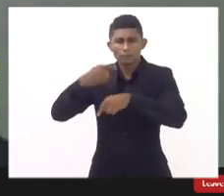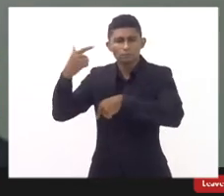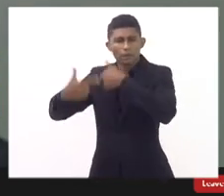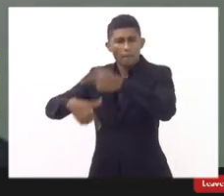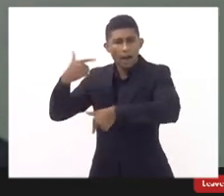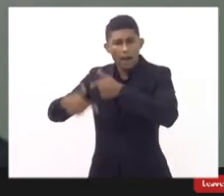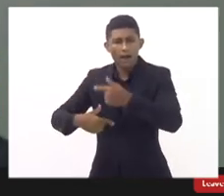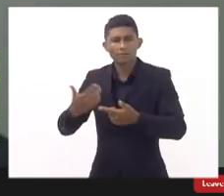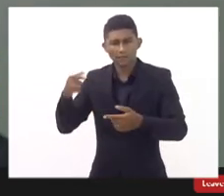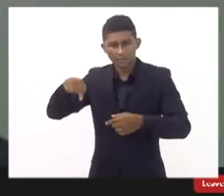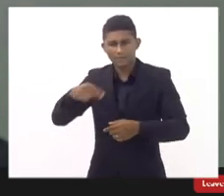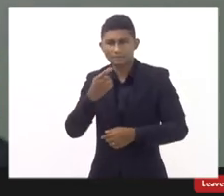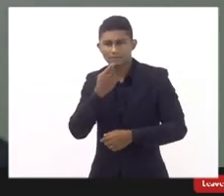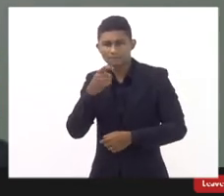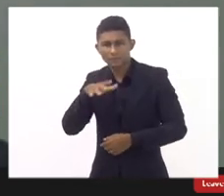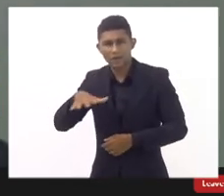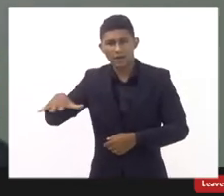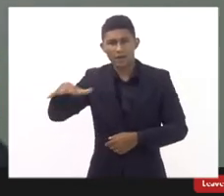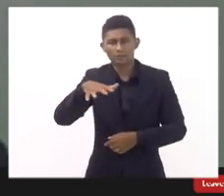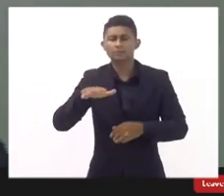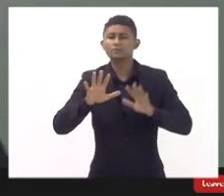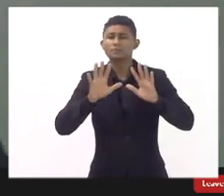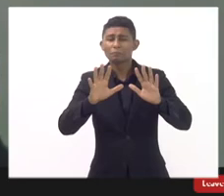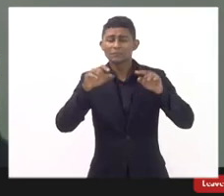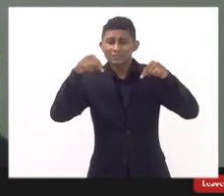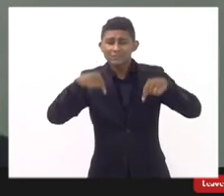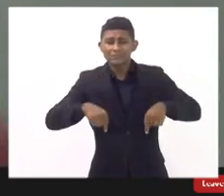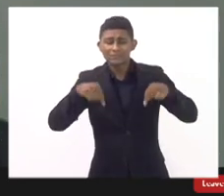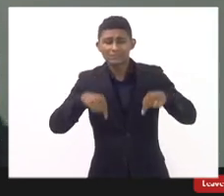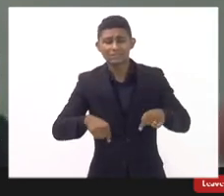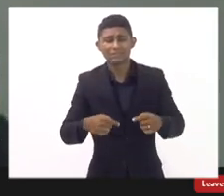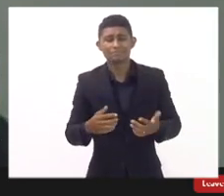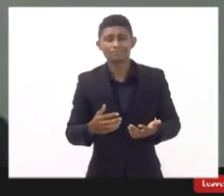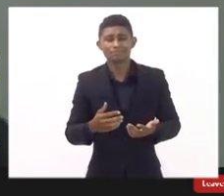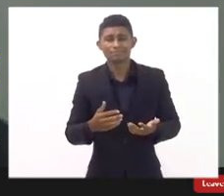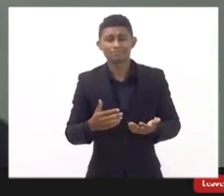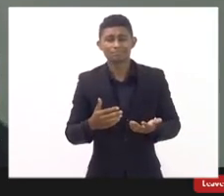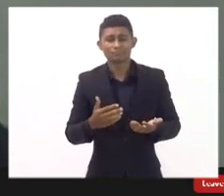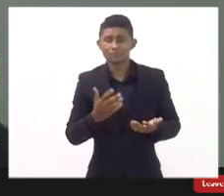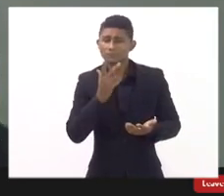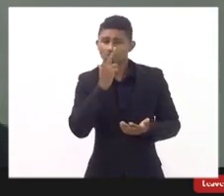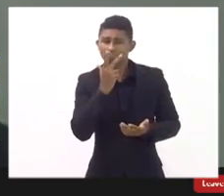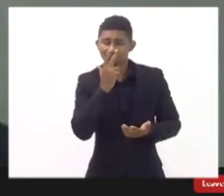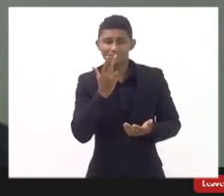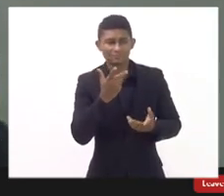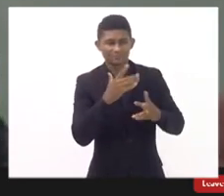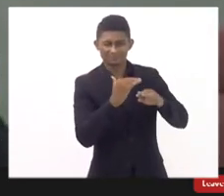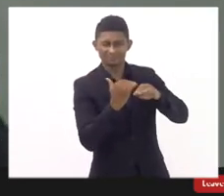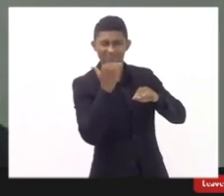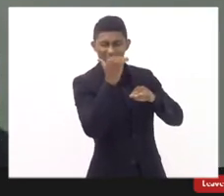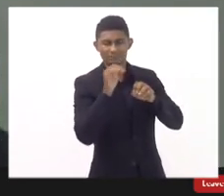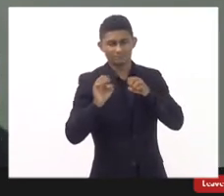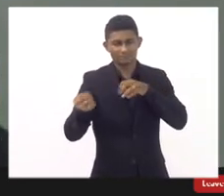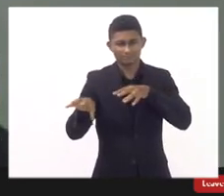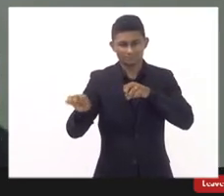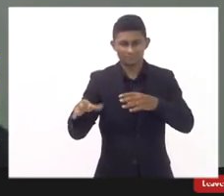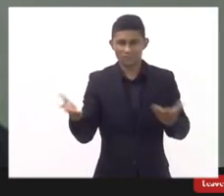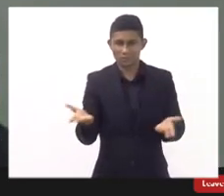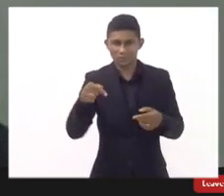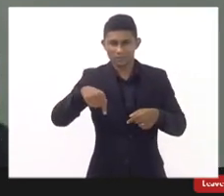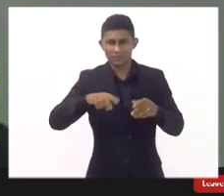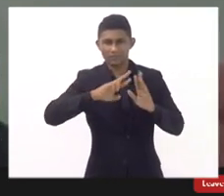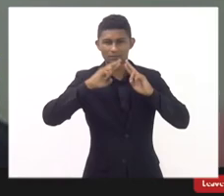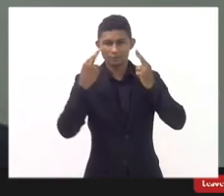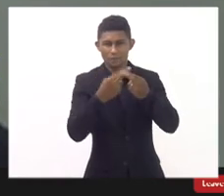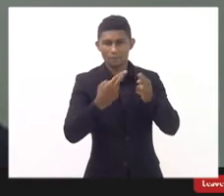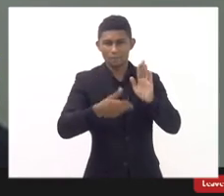fica realmente numa situação que, além da questão do subsequente, que é pauta hoje dessa